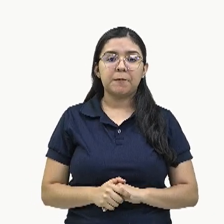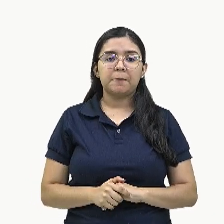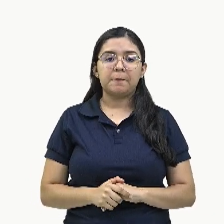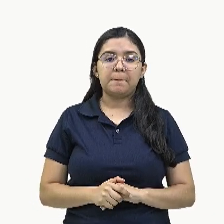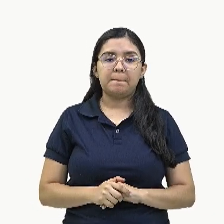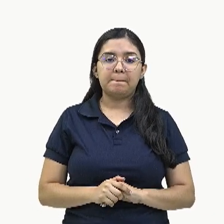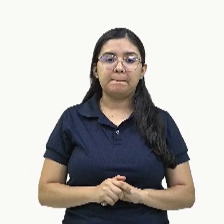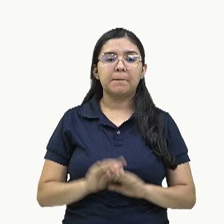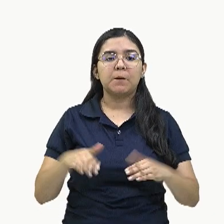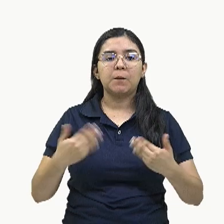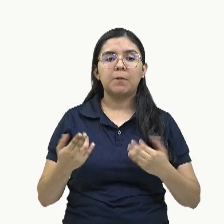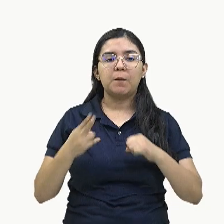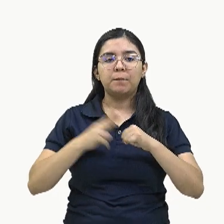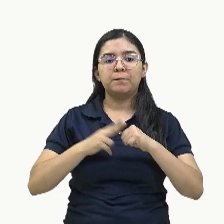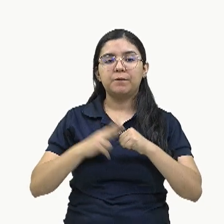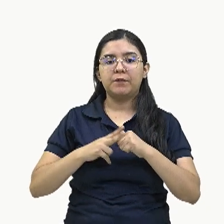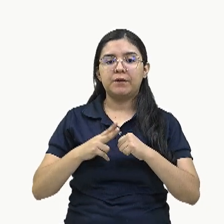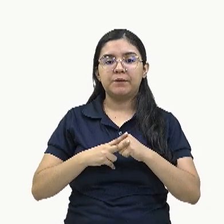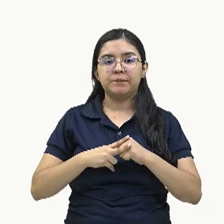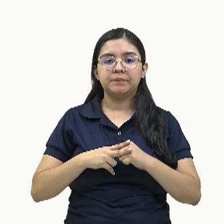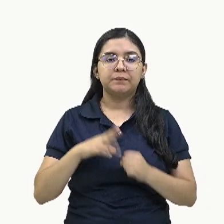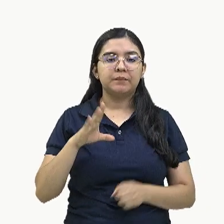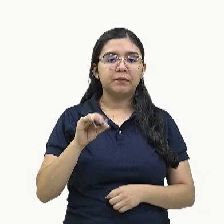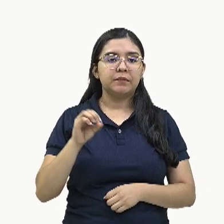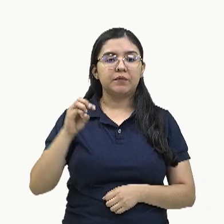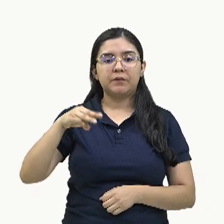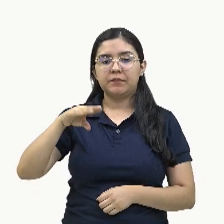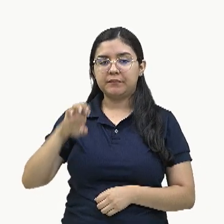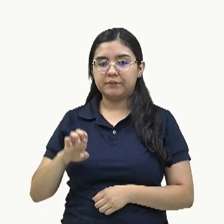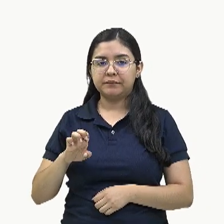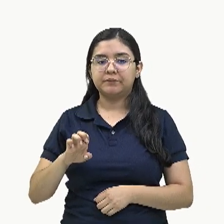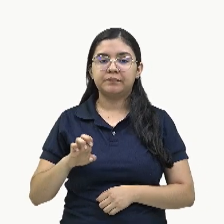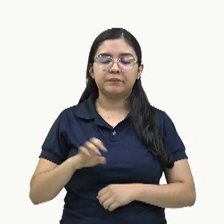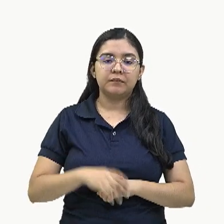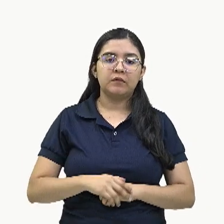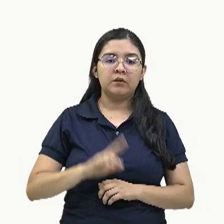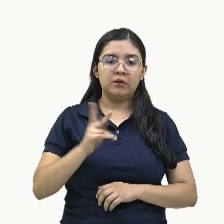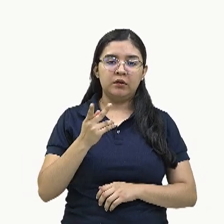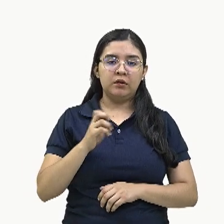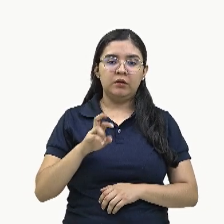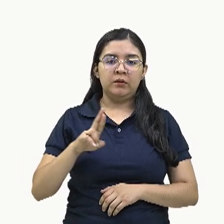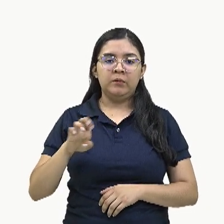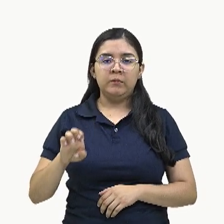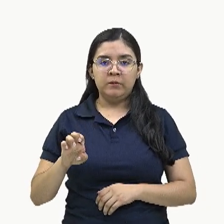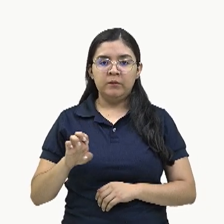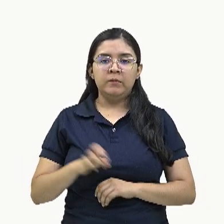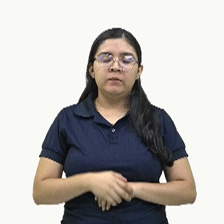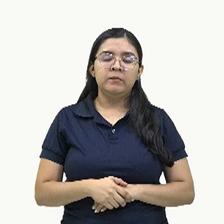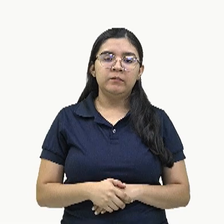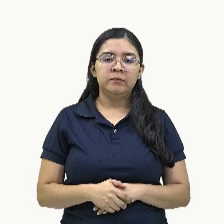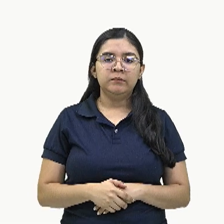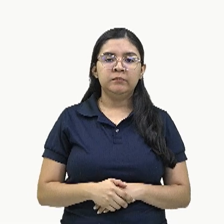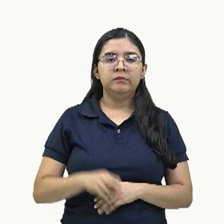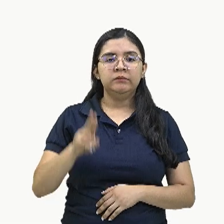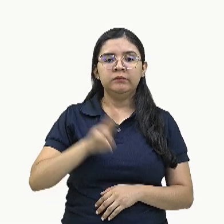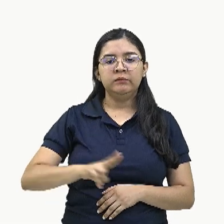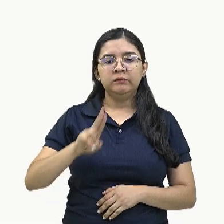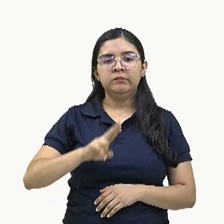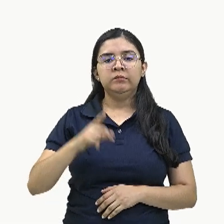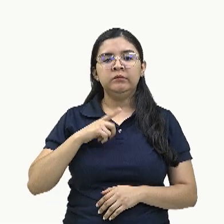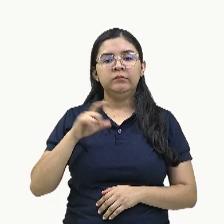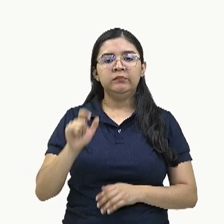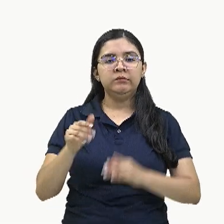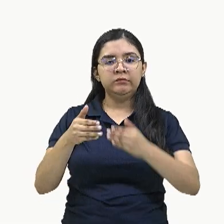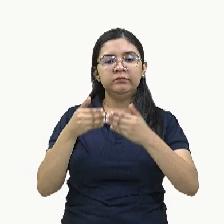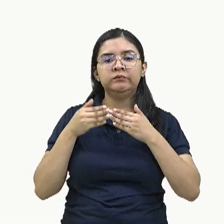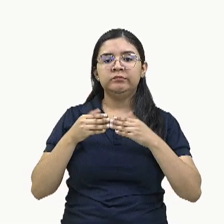é o verbo? Come. Can you come here? Can you come here? Vamos usar o please. Ele